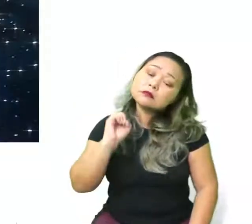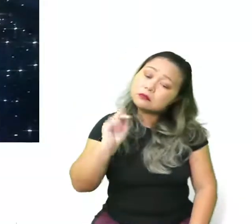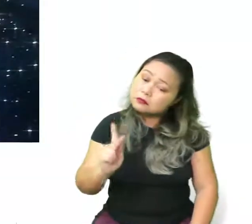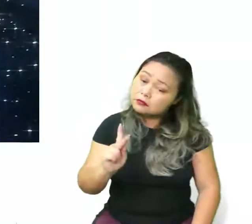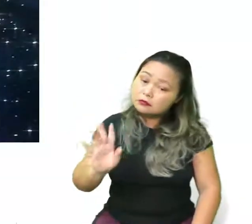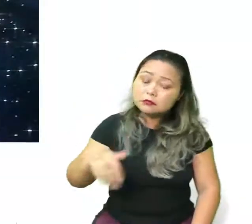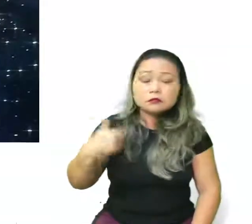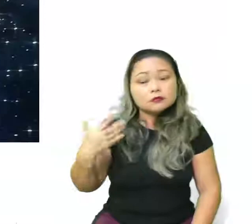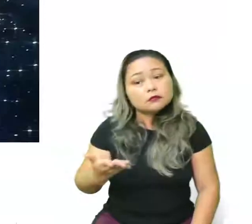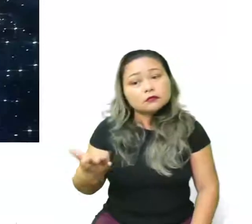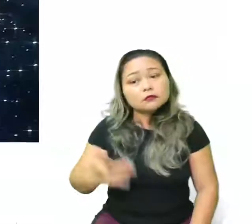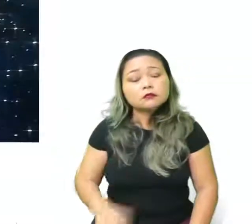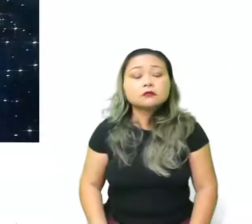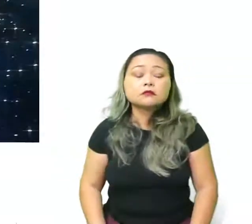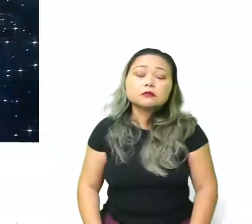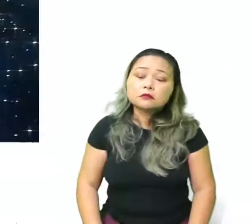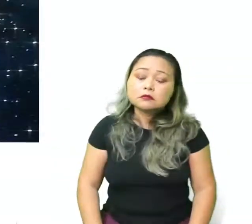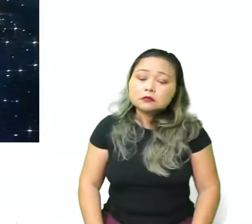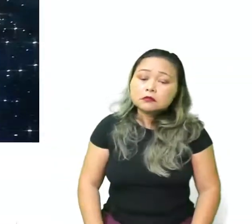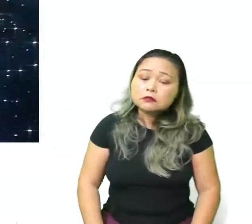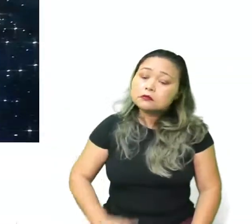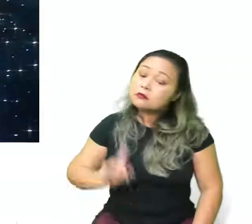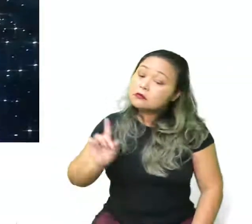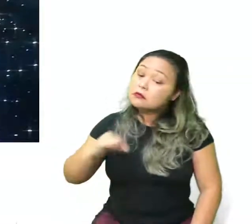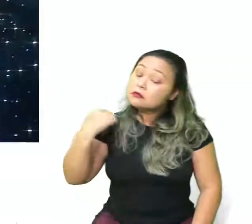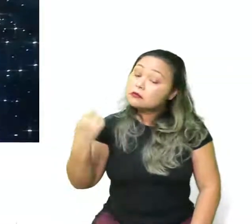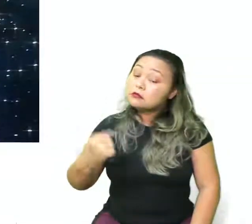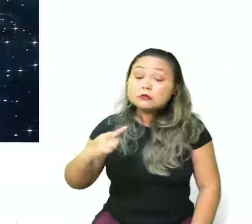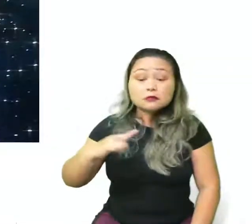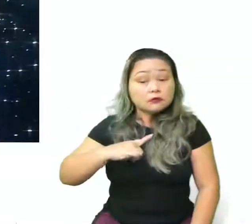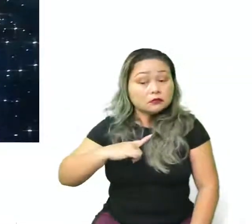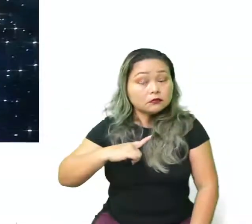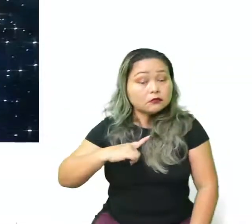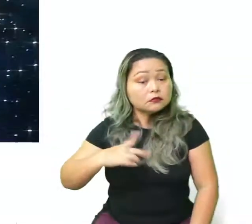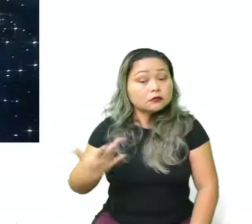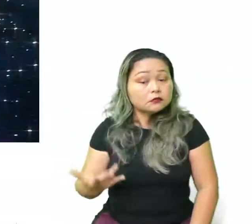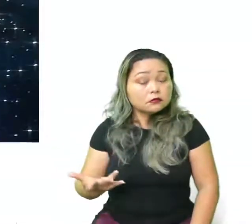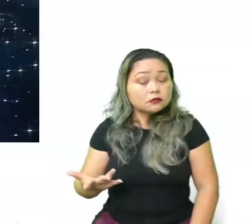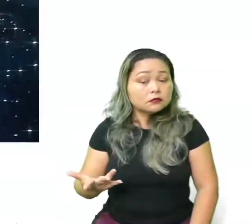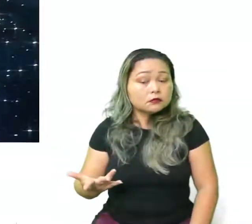Ok, e agora, nós temos, tá?